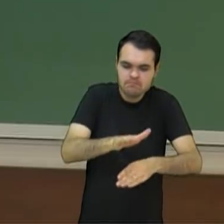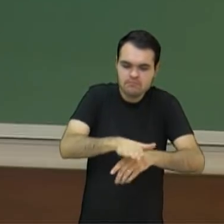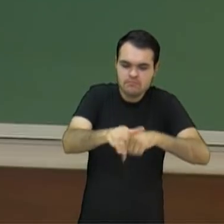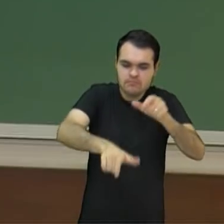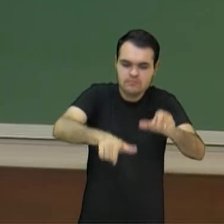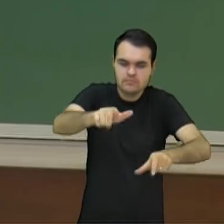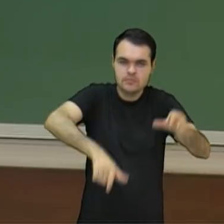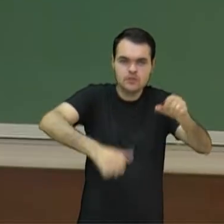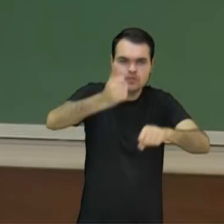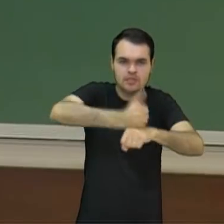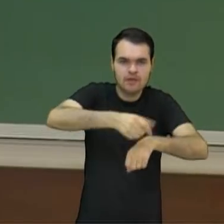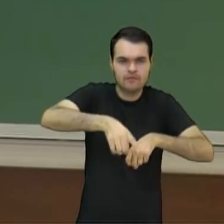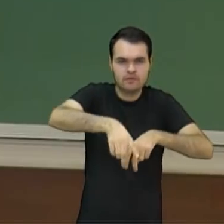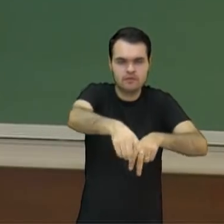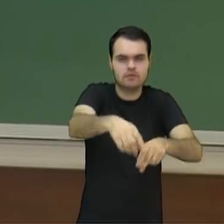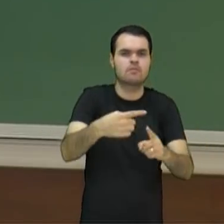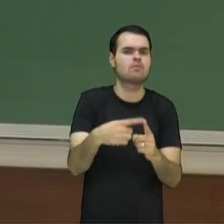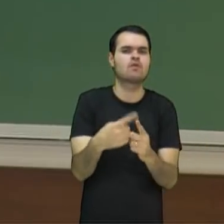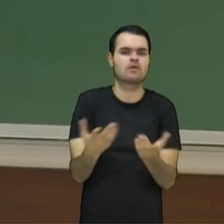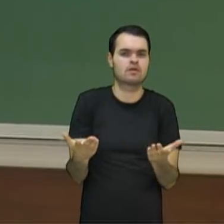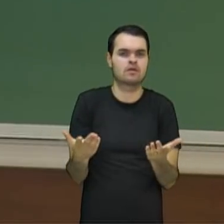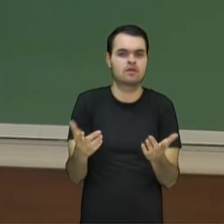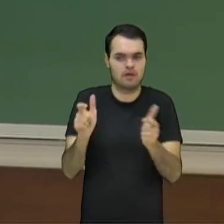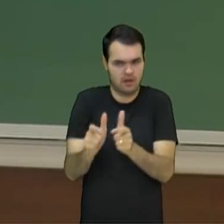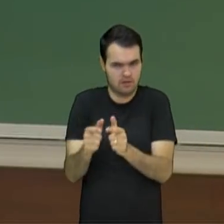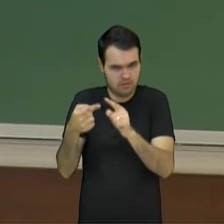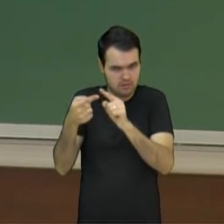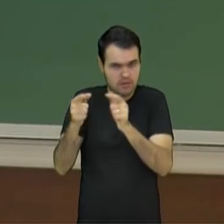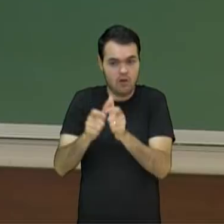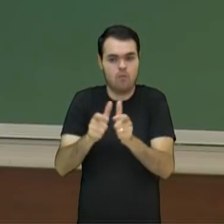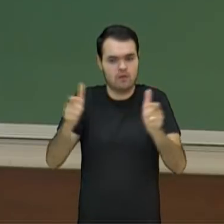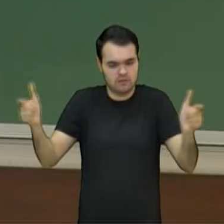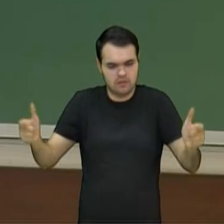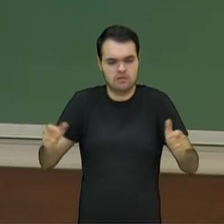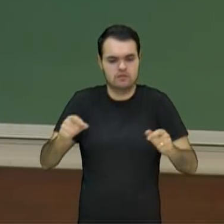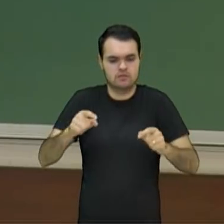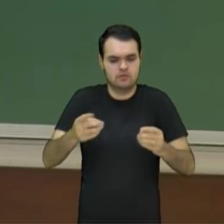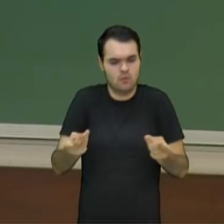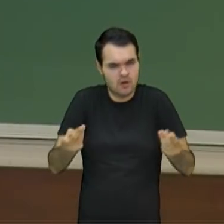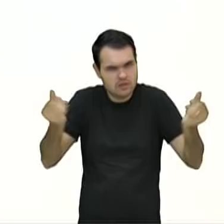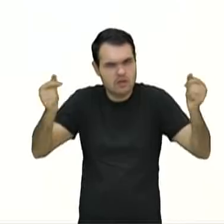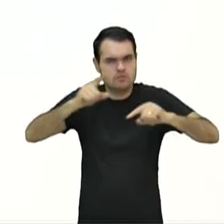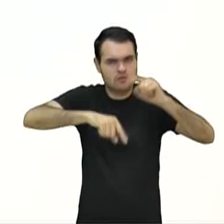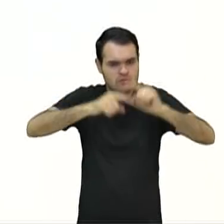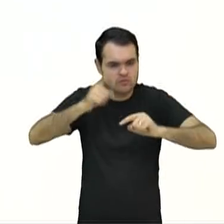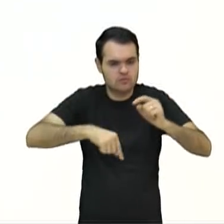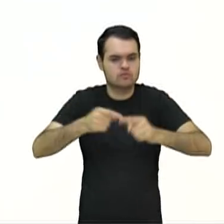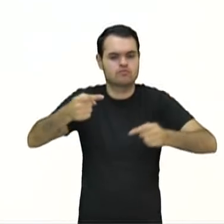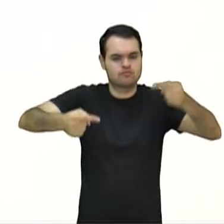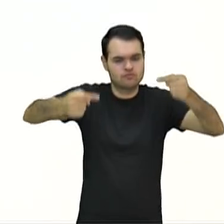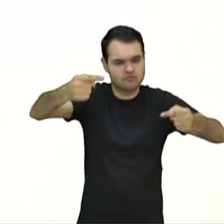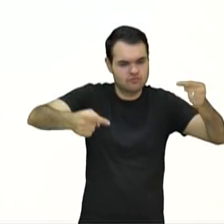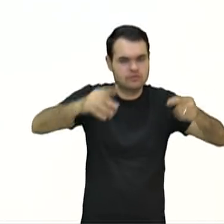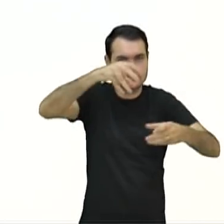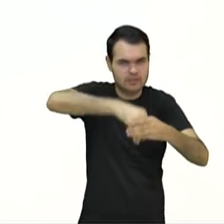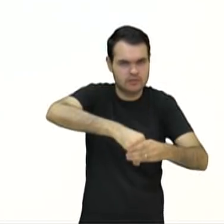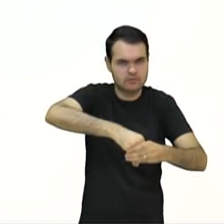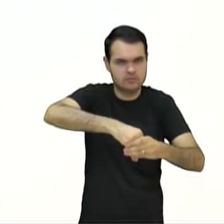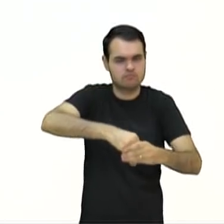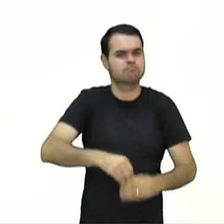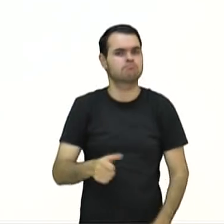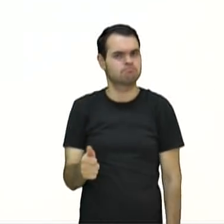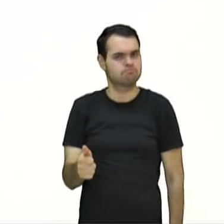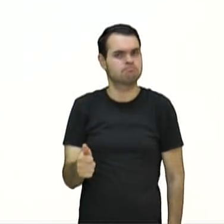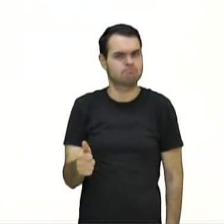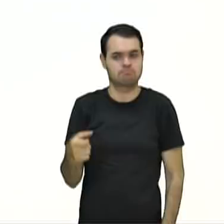agricultores? Para aumentar a competitividade e qualidade dos produtos produzidos internamente? Acho que é uma